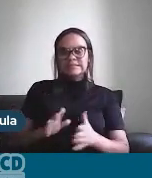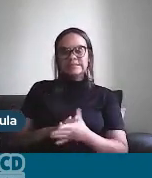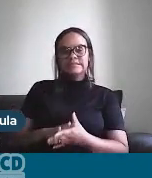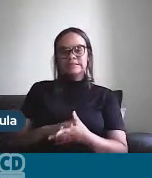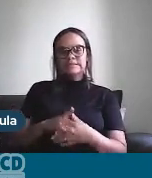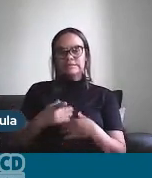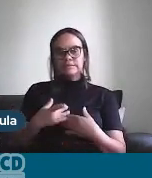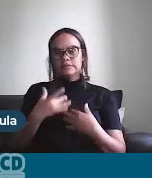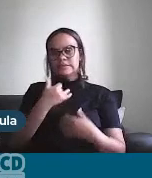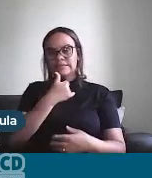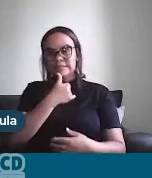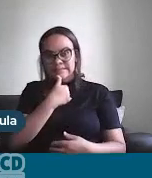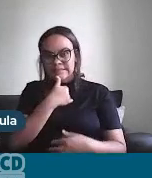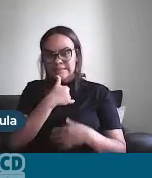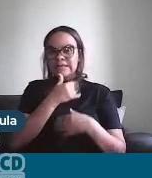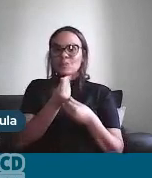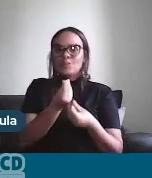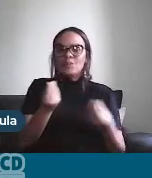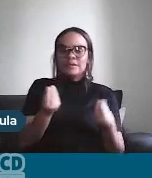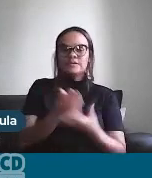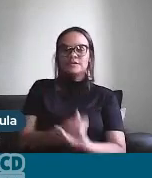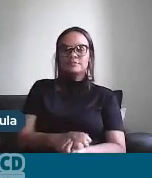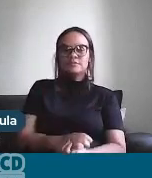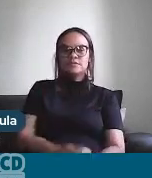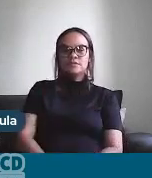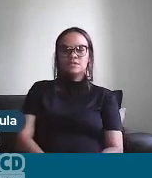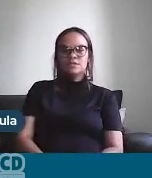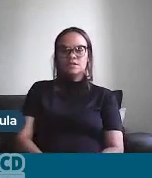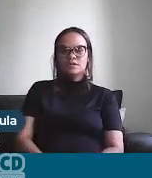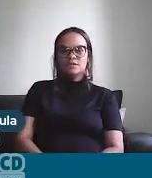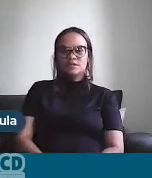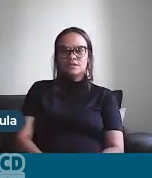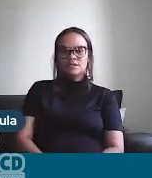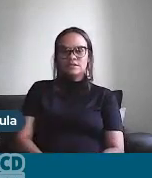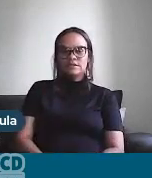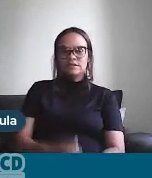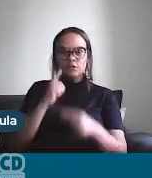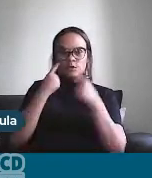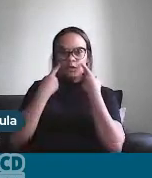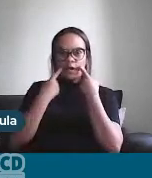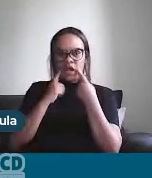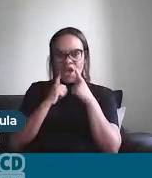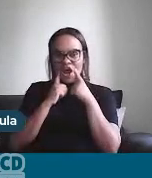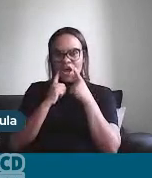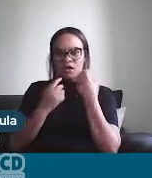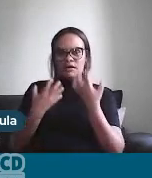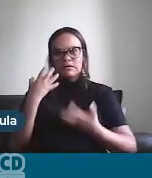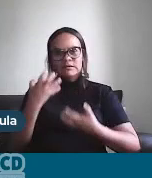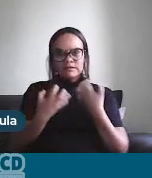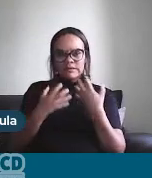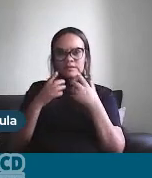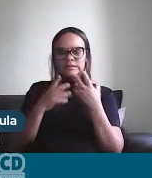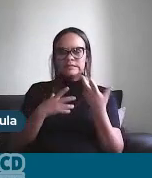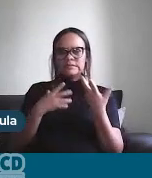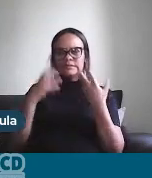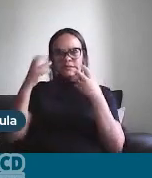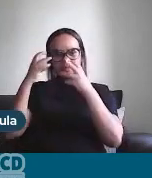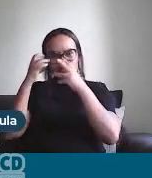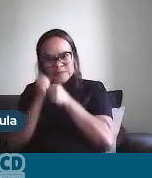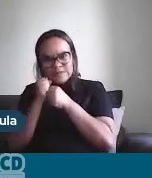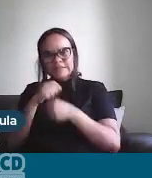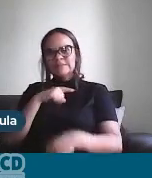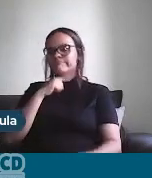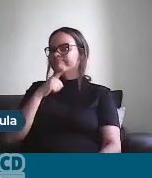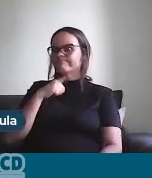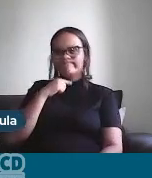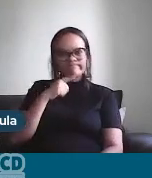de tristeza, sem um motivo aparente, choro descontrolado, insônia, muitas vezes um aumento